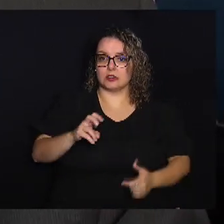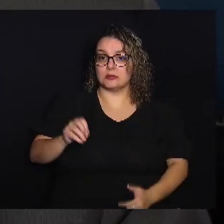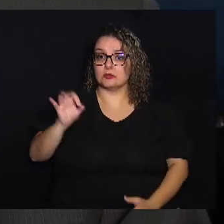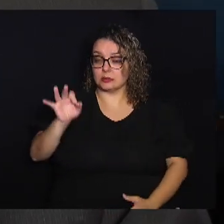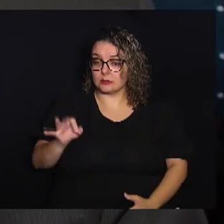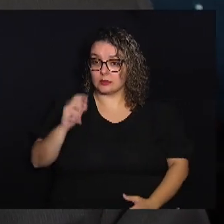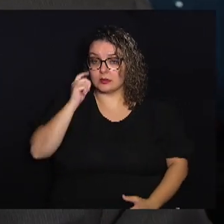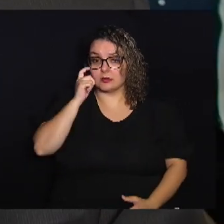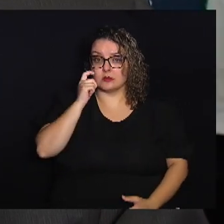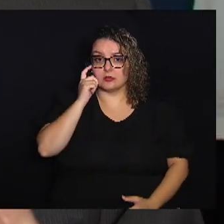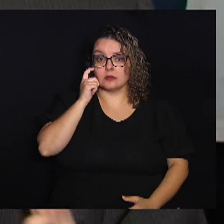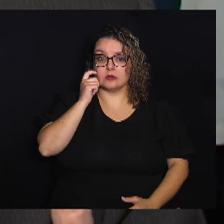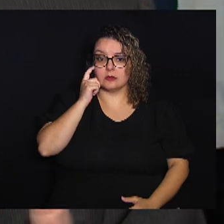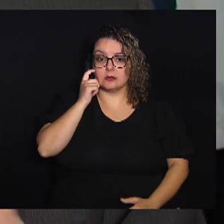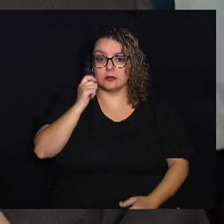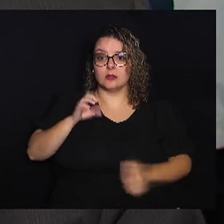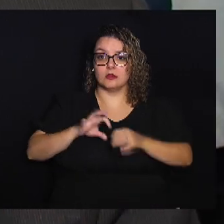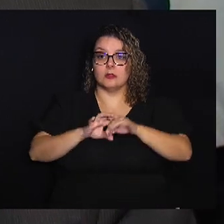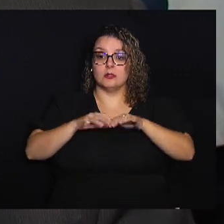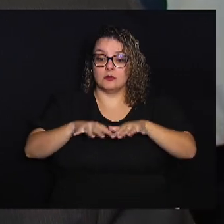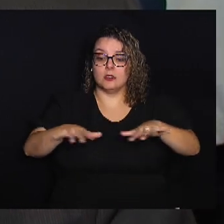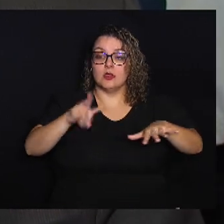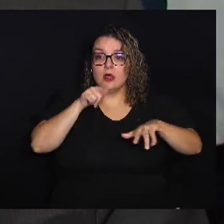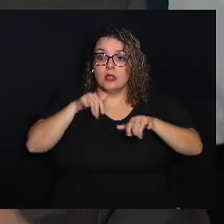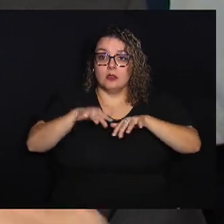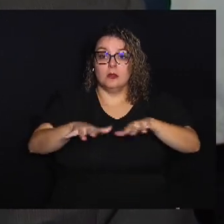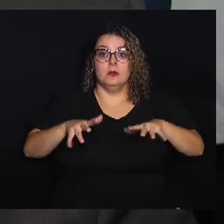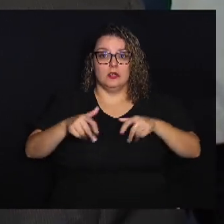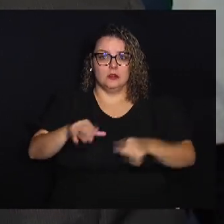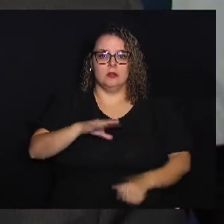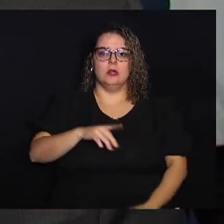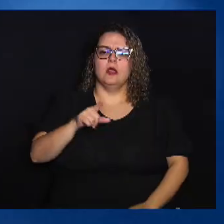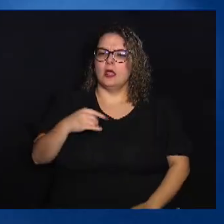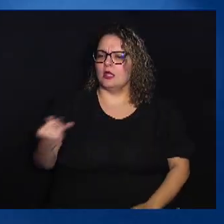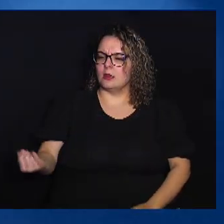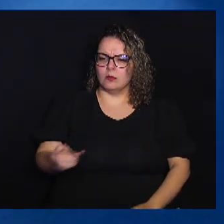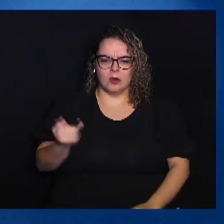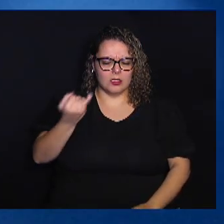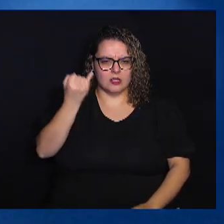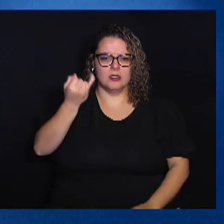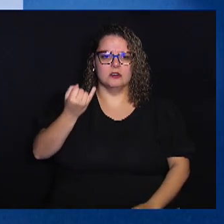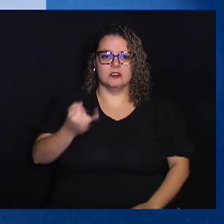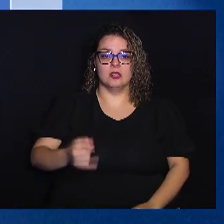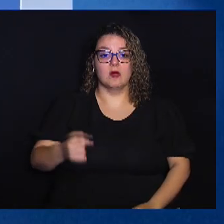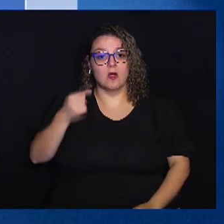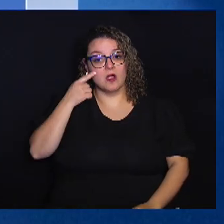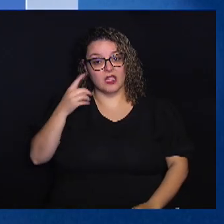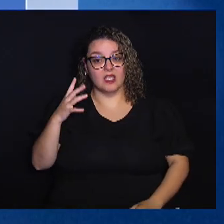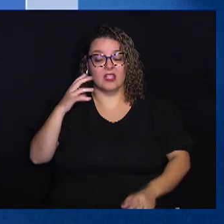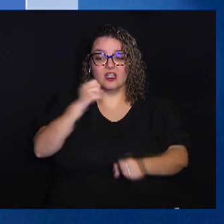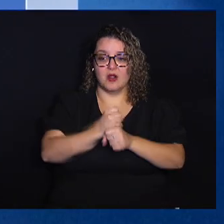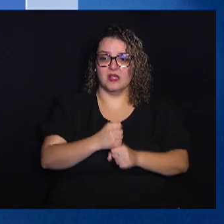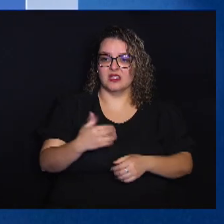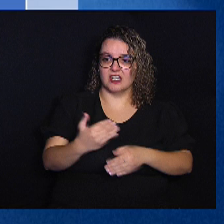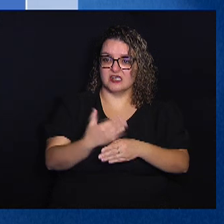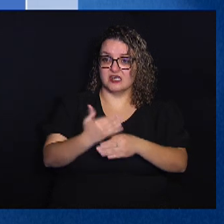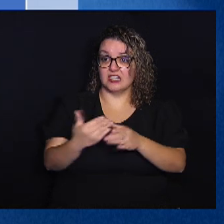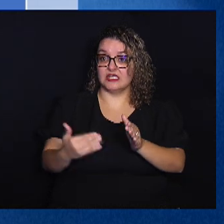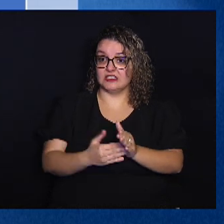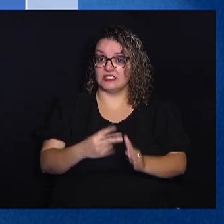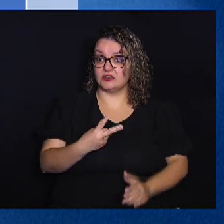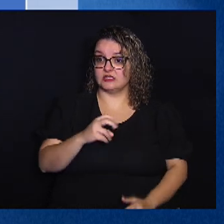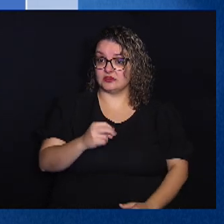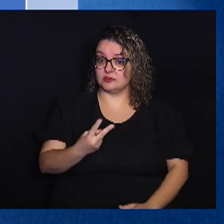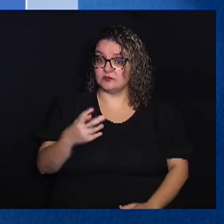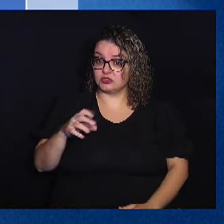a disponibilidade de oferta de água bruta para a cidade é fundamental. Com previsão de conclusão das obras até